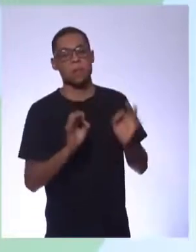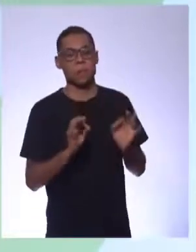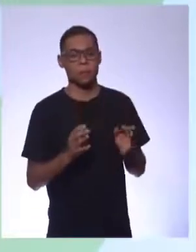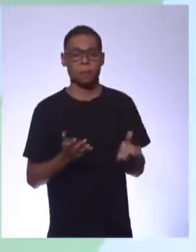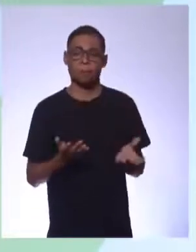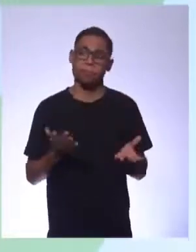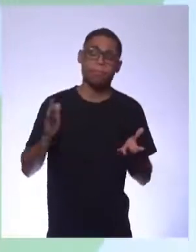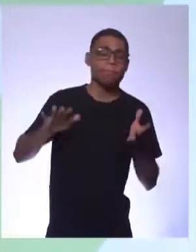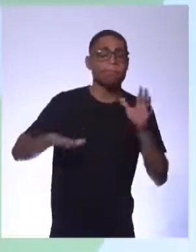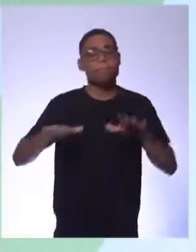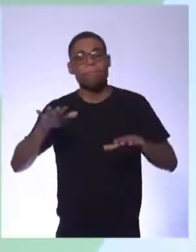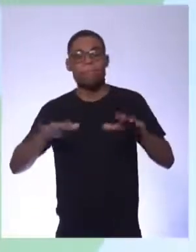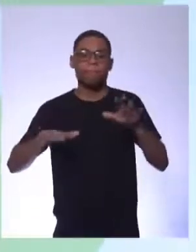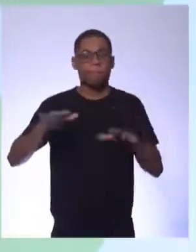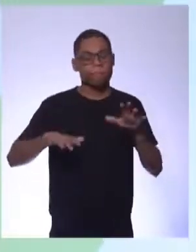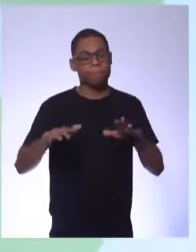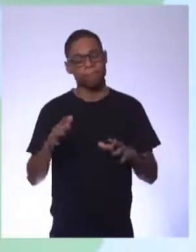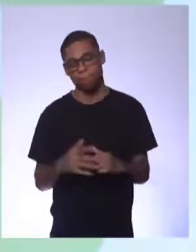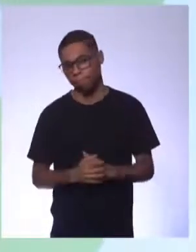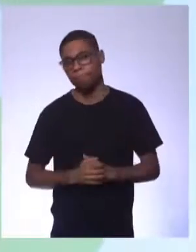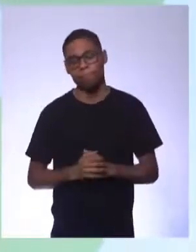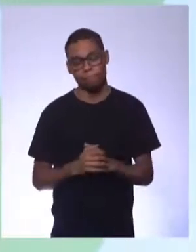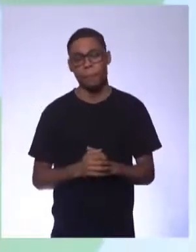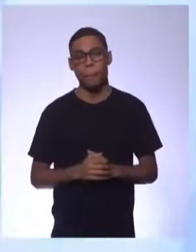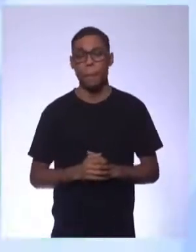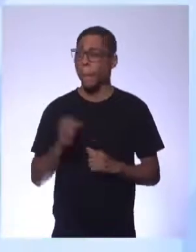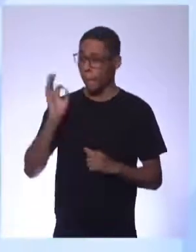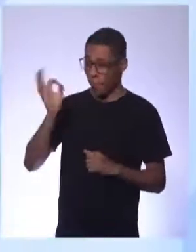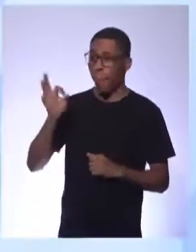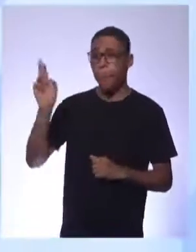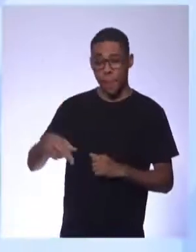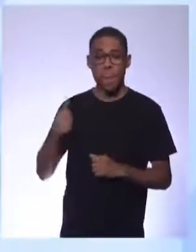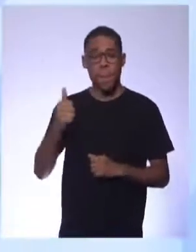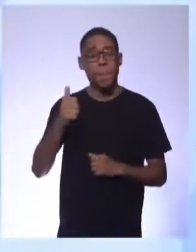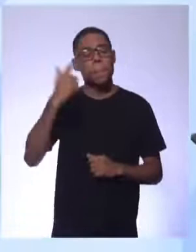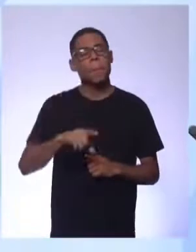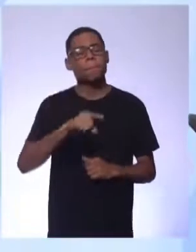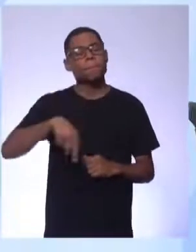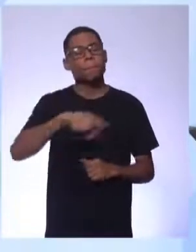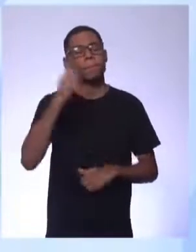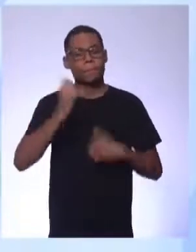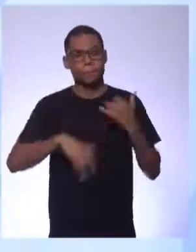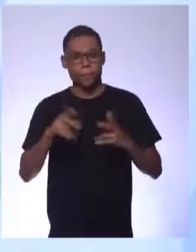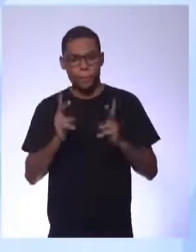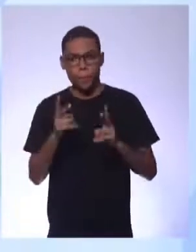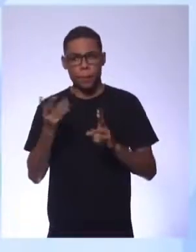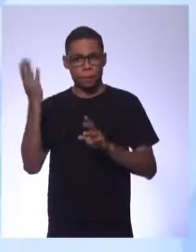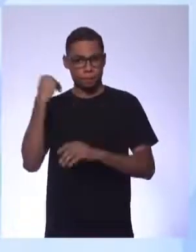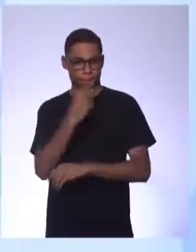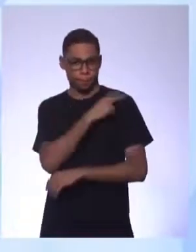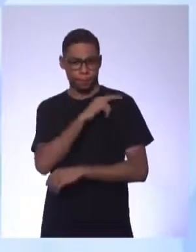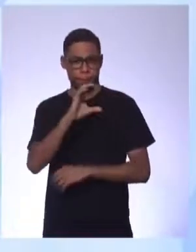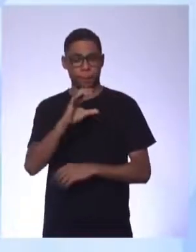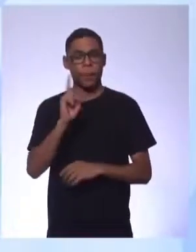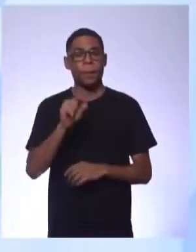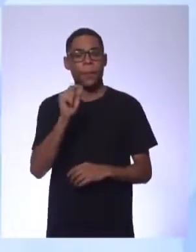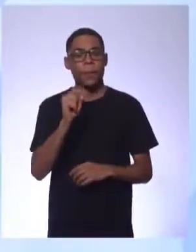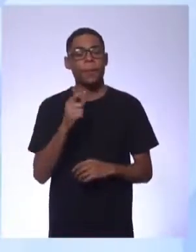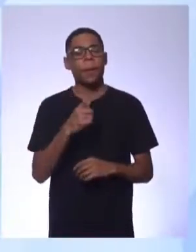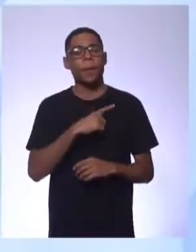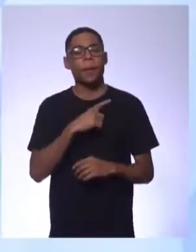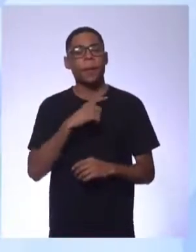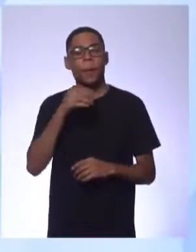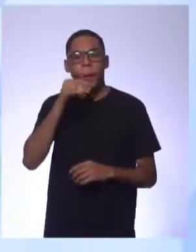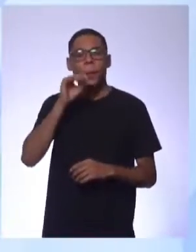Então tem essas duas visões também dentro desse tema. Exato, né? Olha, outra questão que a gente já tratou aqui nesta aula, na segunda série, foi a questão dos agrotóxicos,